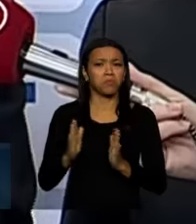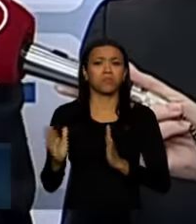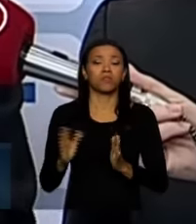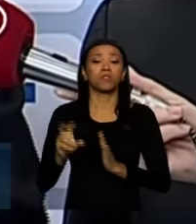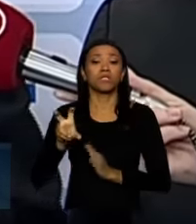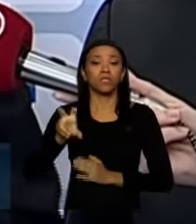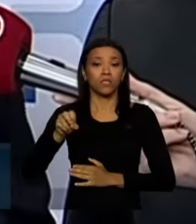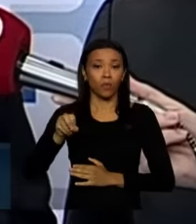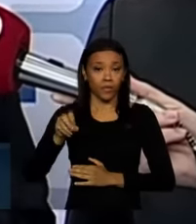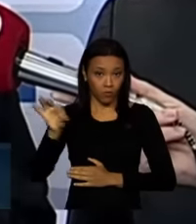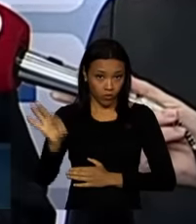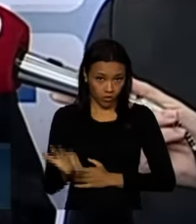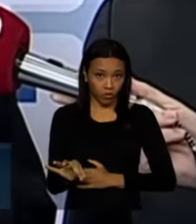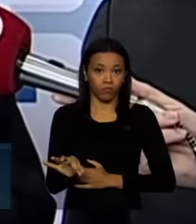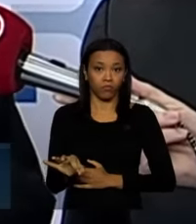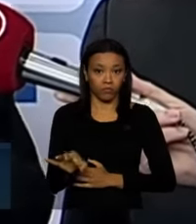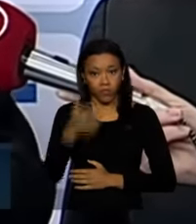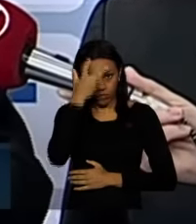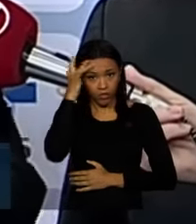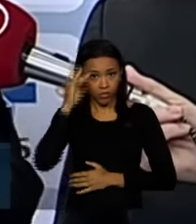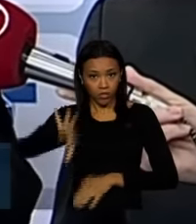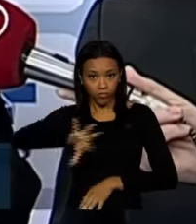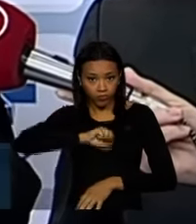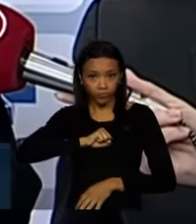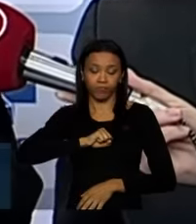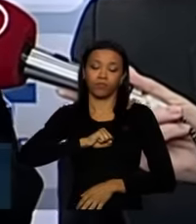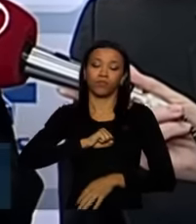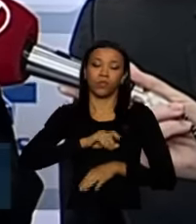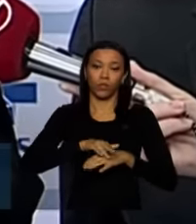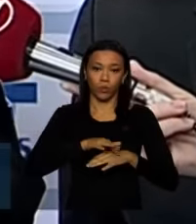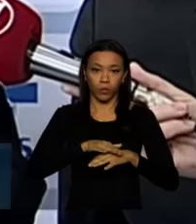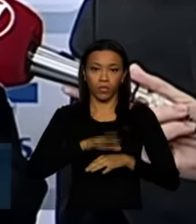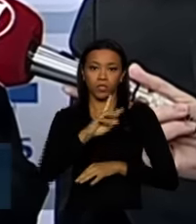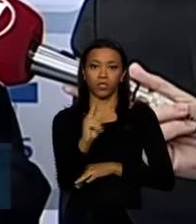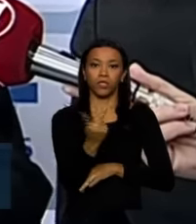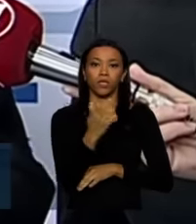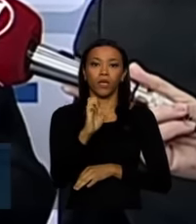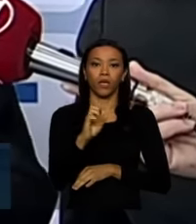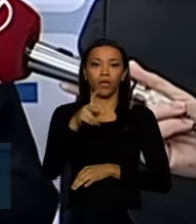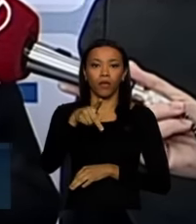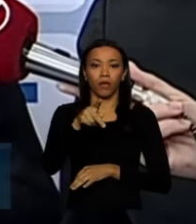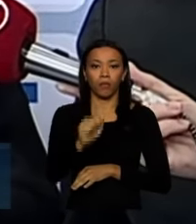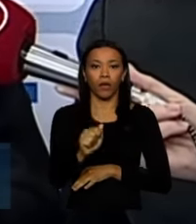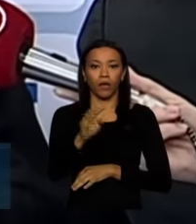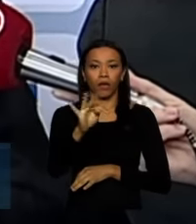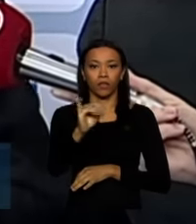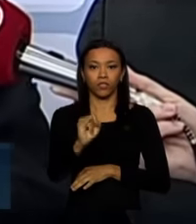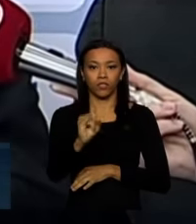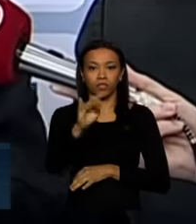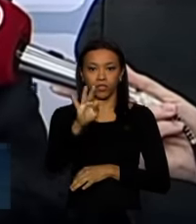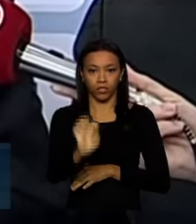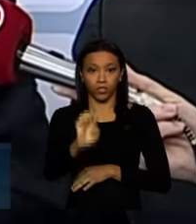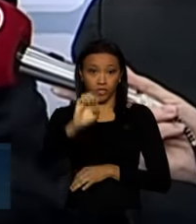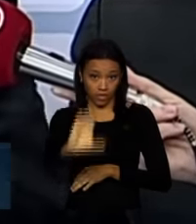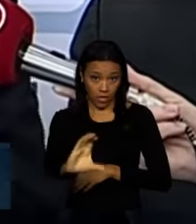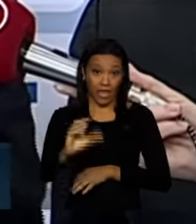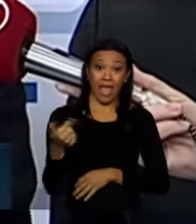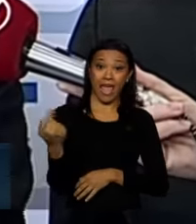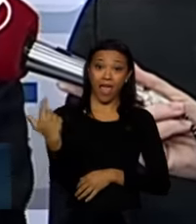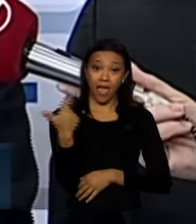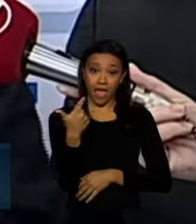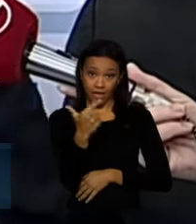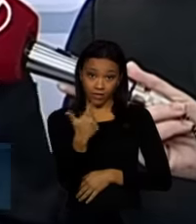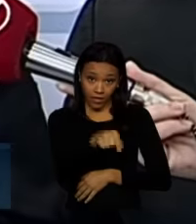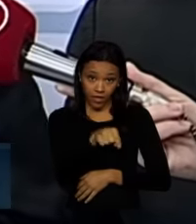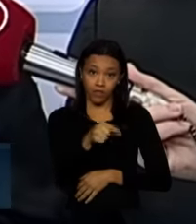50% dos casos e essa droga nova tem a capacidade de curar acima de